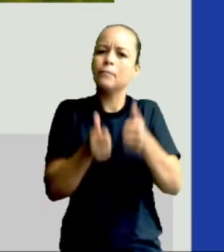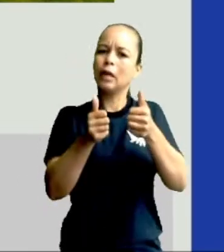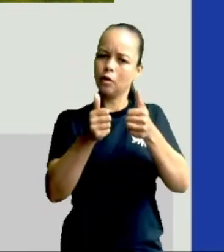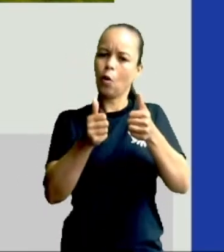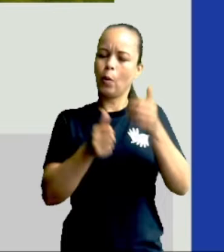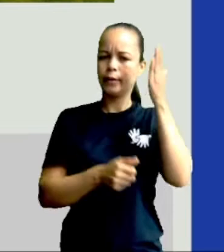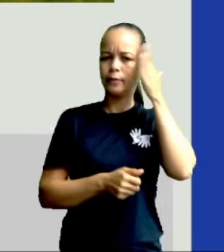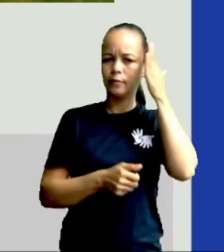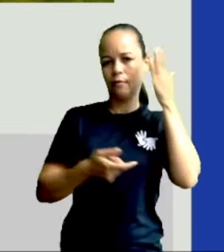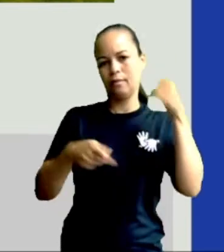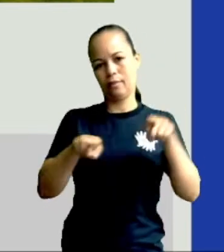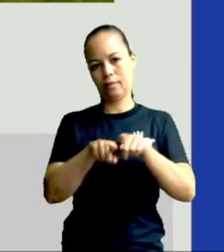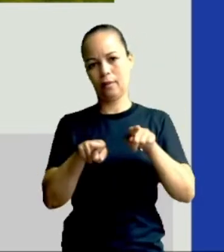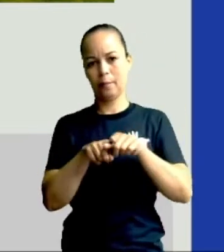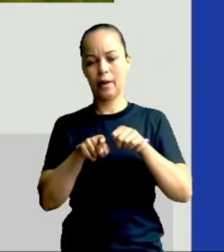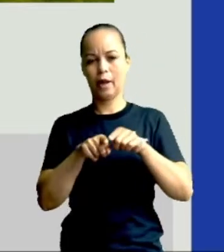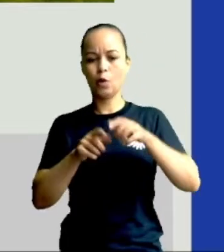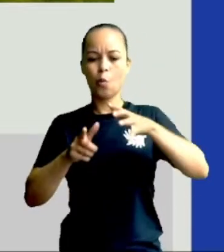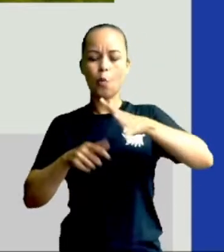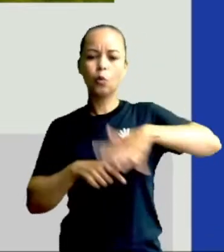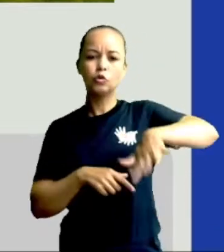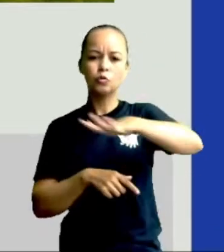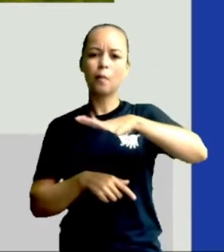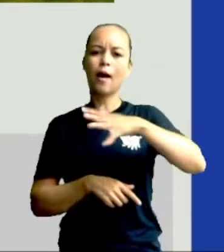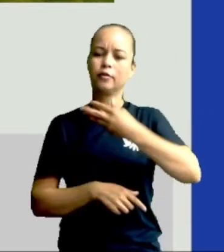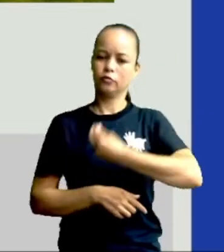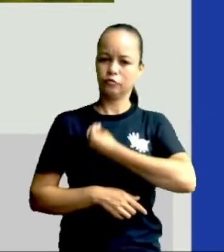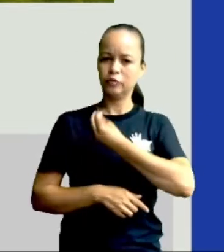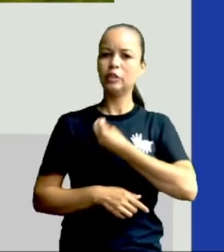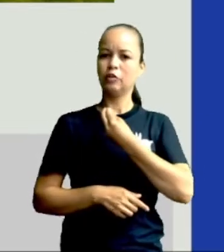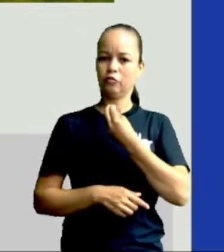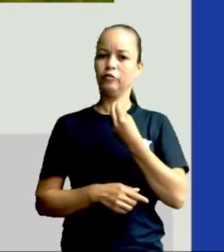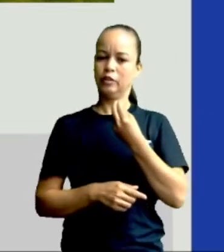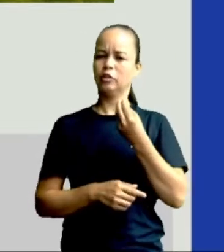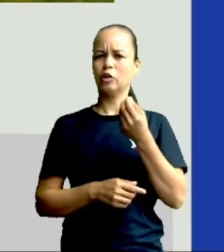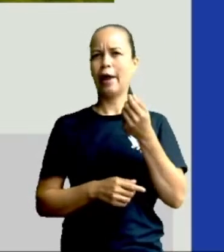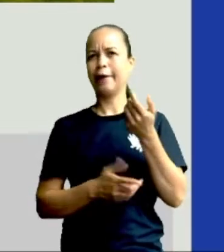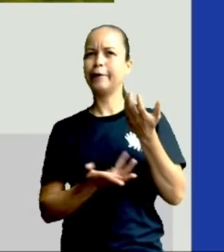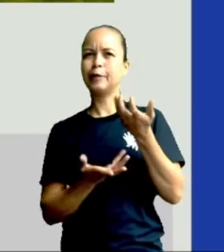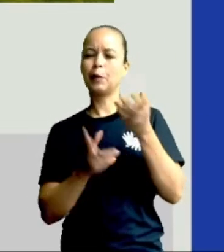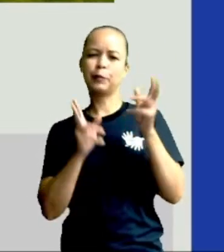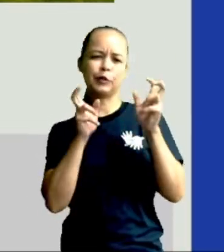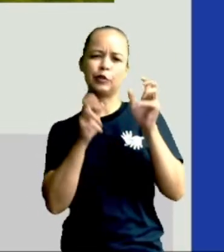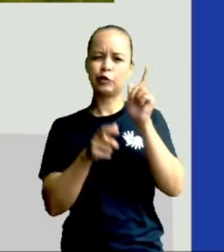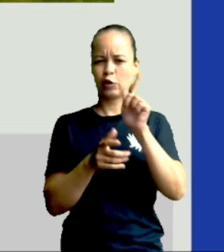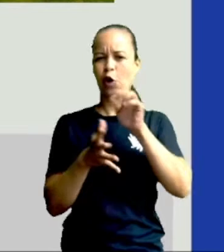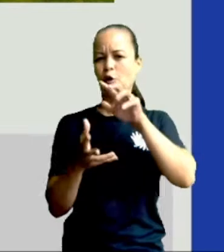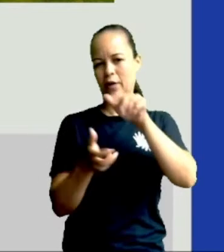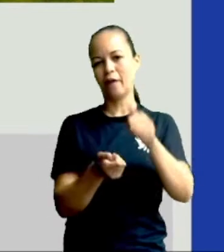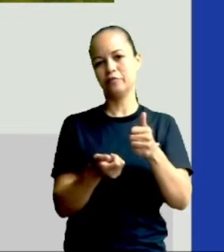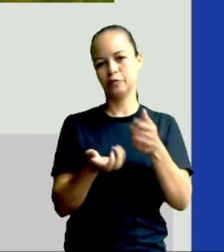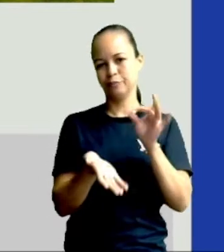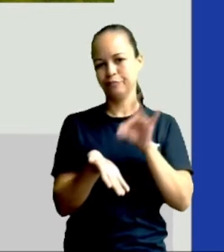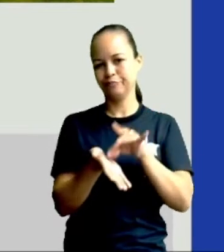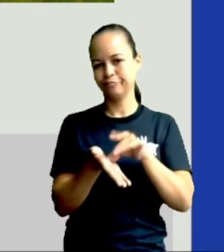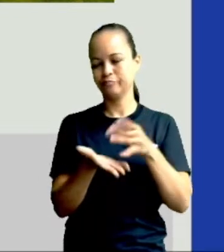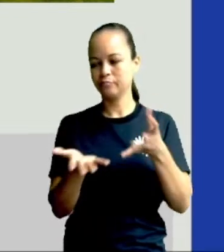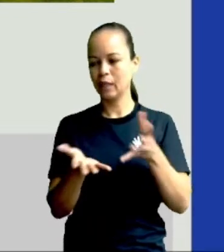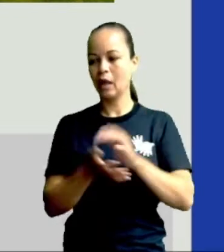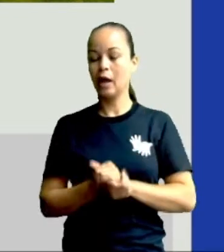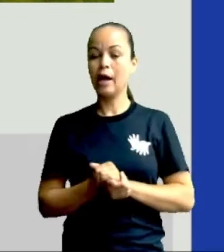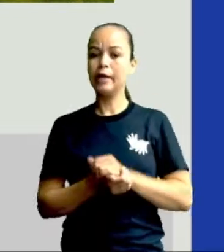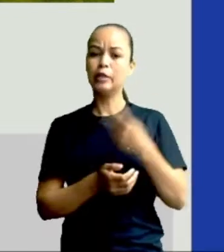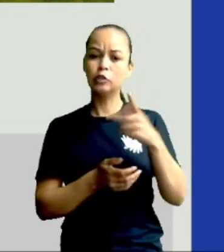compreender o espaço em que a gente vive, o espaço geográfico, geralmente, no geral, né? E suas inúmeras